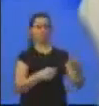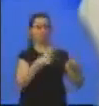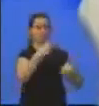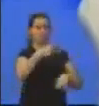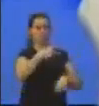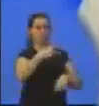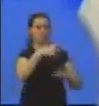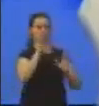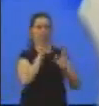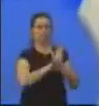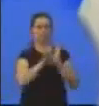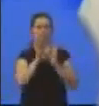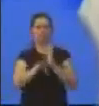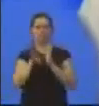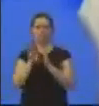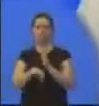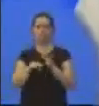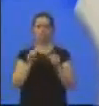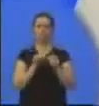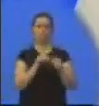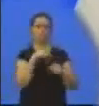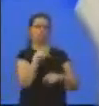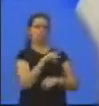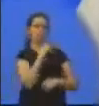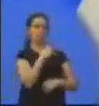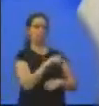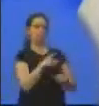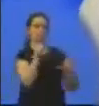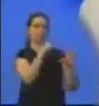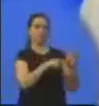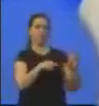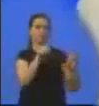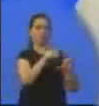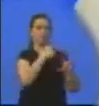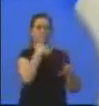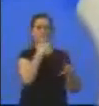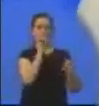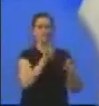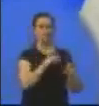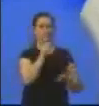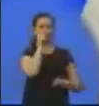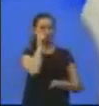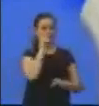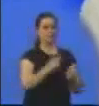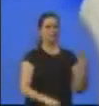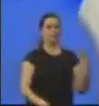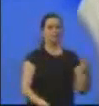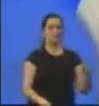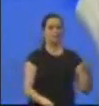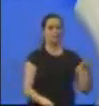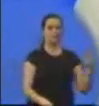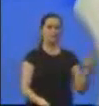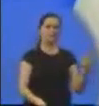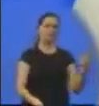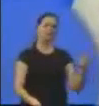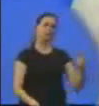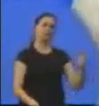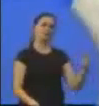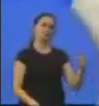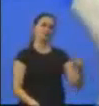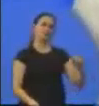e elimino o restante, pego só esse pedacinho que está ali marcado, que é o que me interessa. Aí ficou 3x² sobre x.